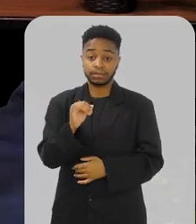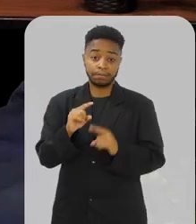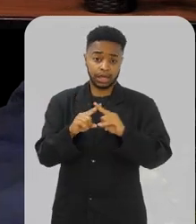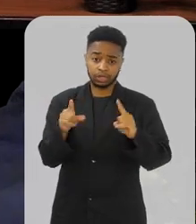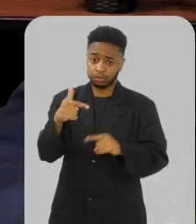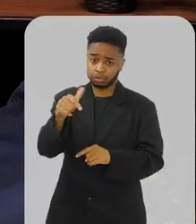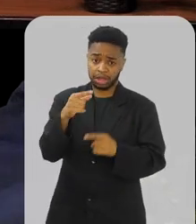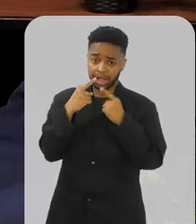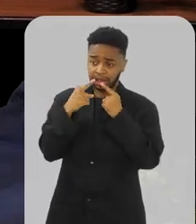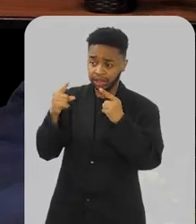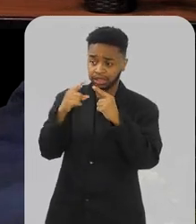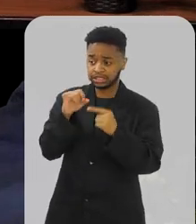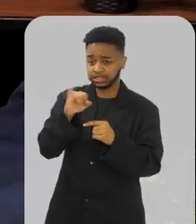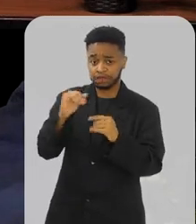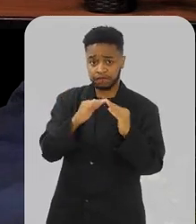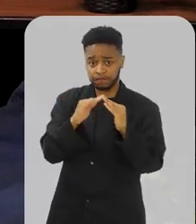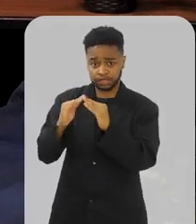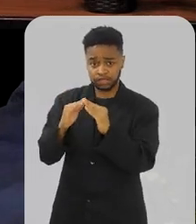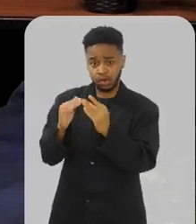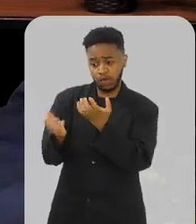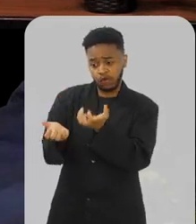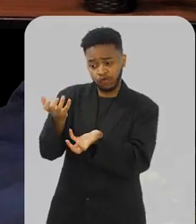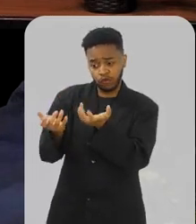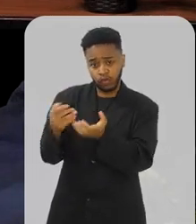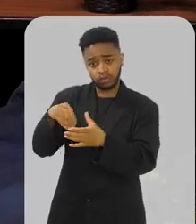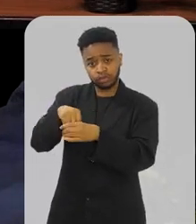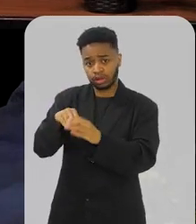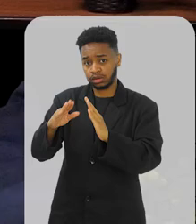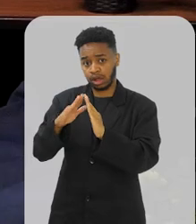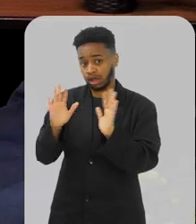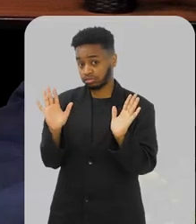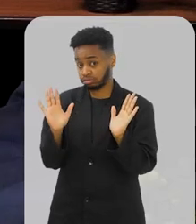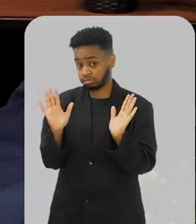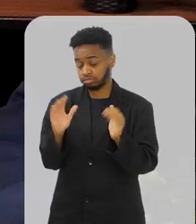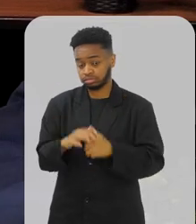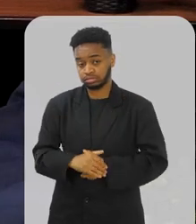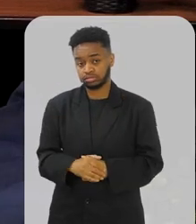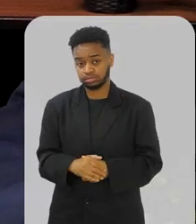Mas você não reclama do seu vizinho que está queimando o lixo no quintal?